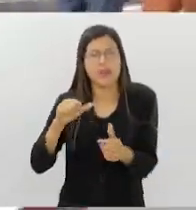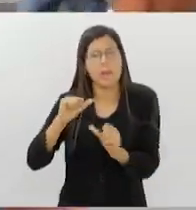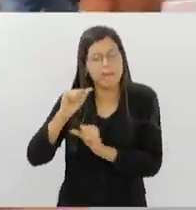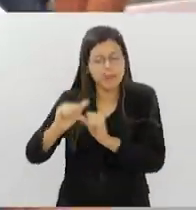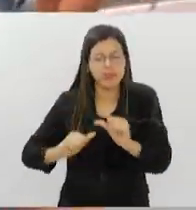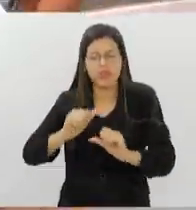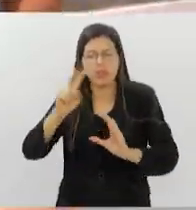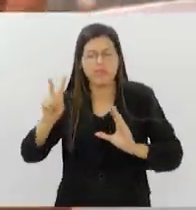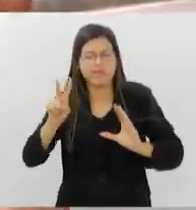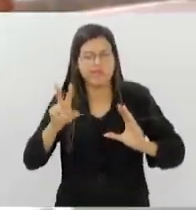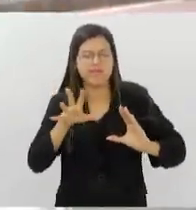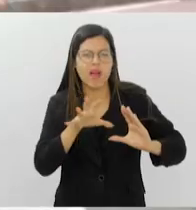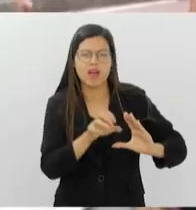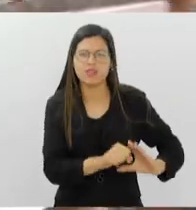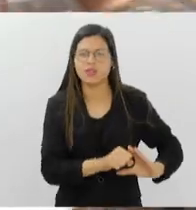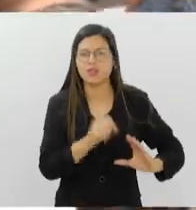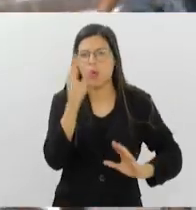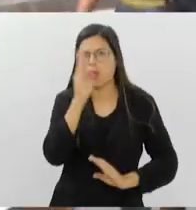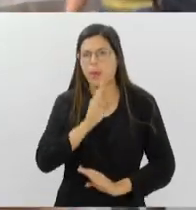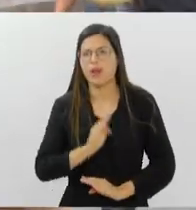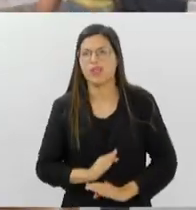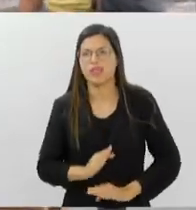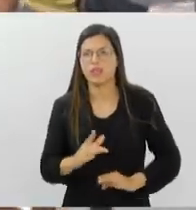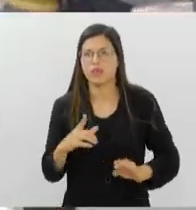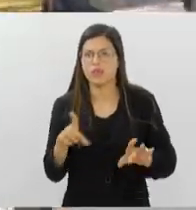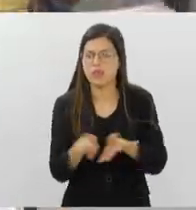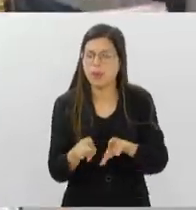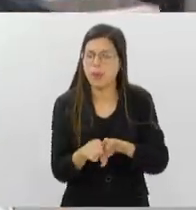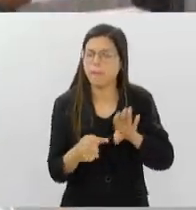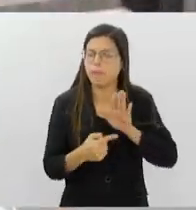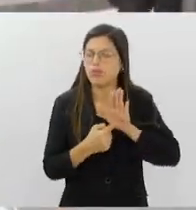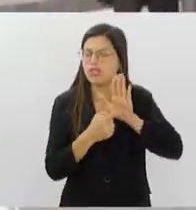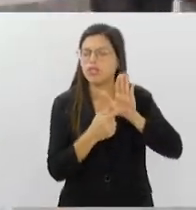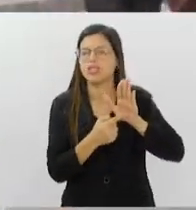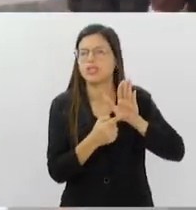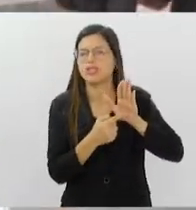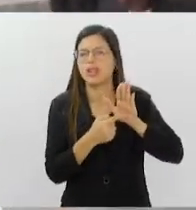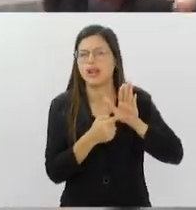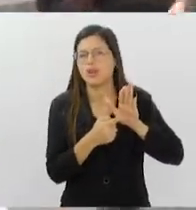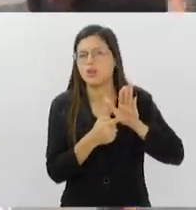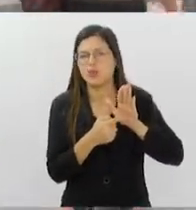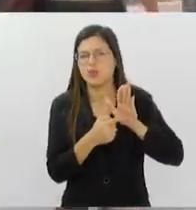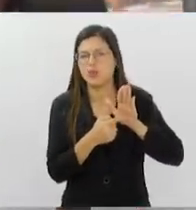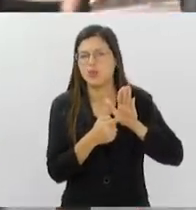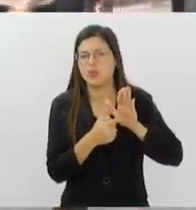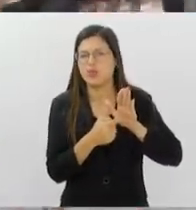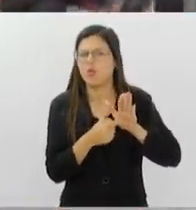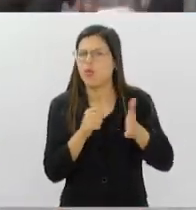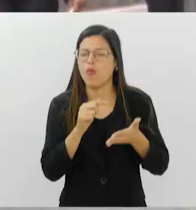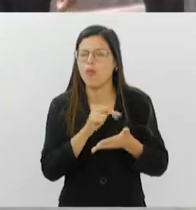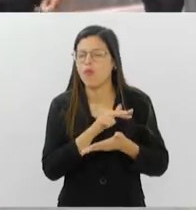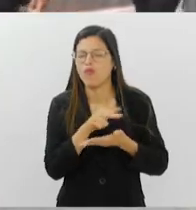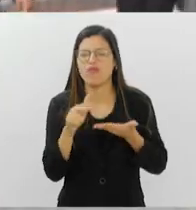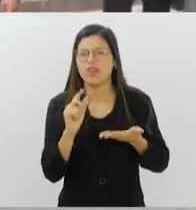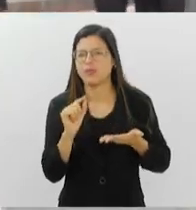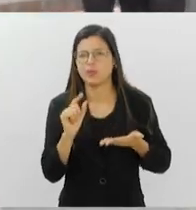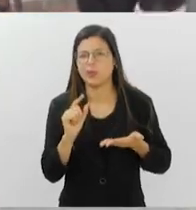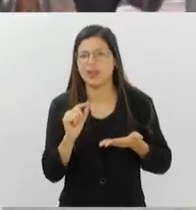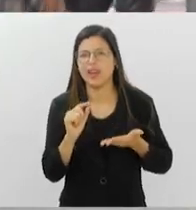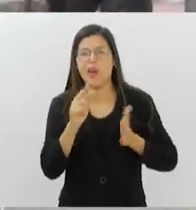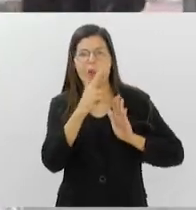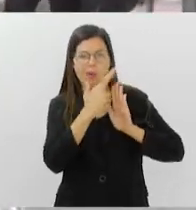brasileiro e acima de tudo a gente tem eh revelado eh uma série muito expressiva de eh de